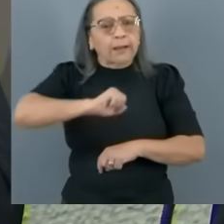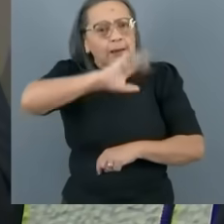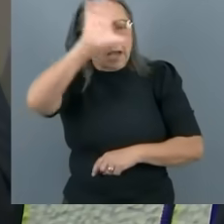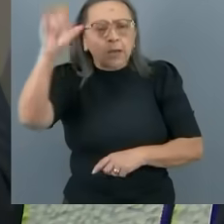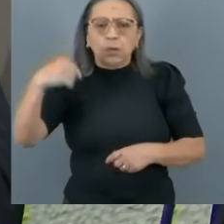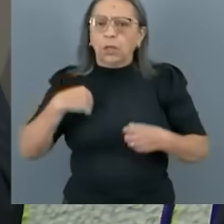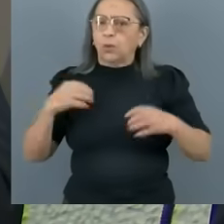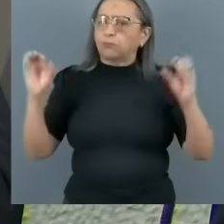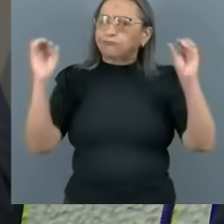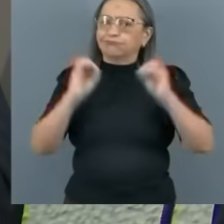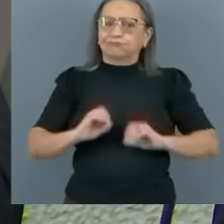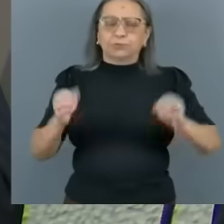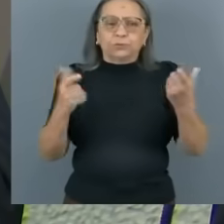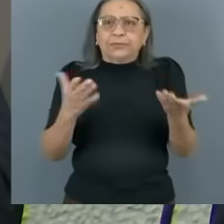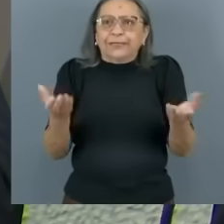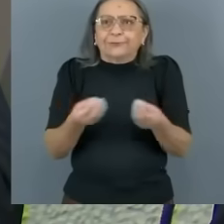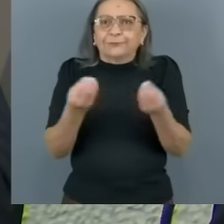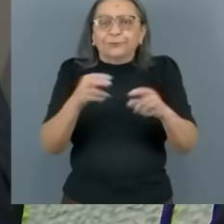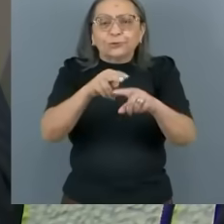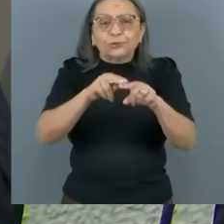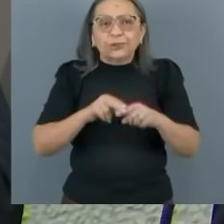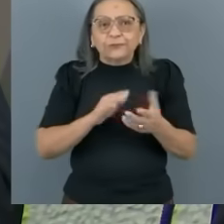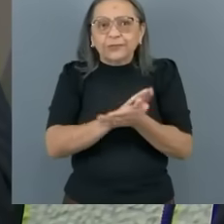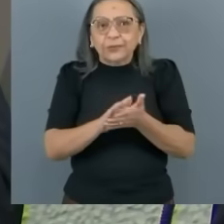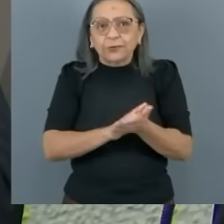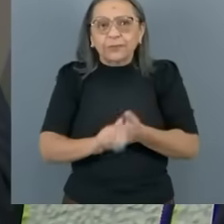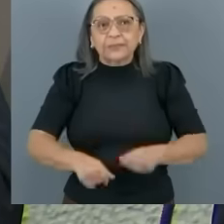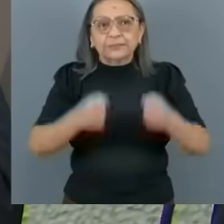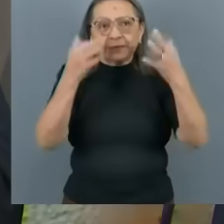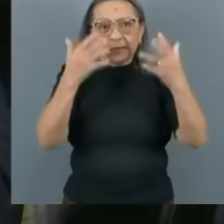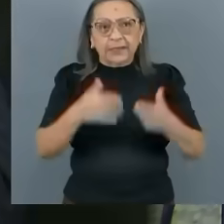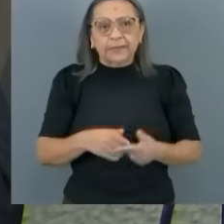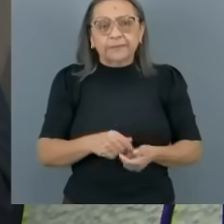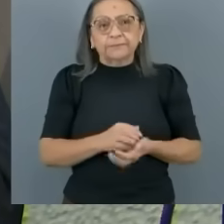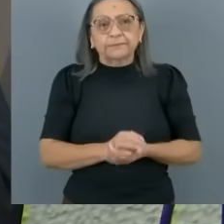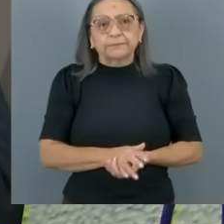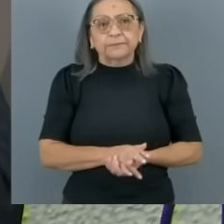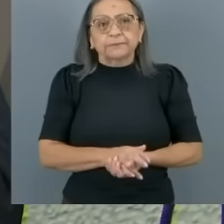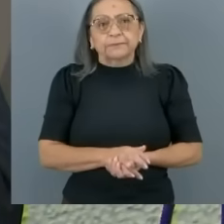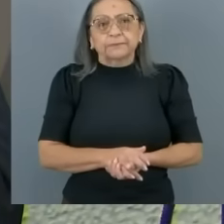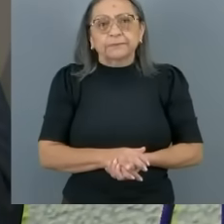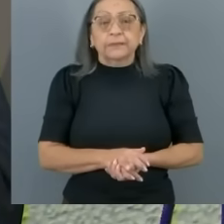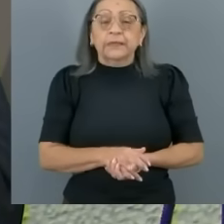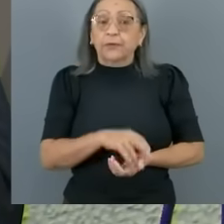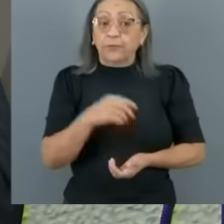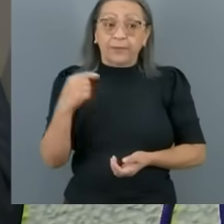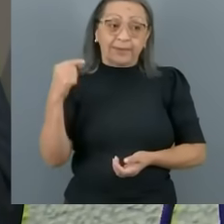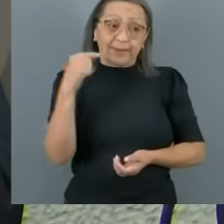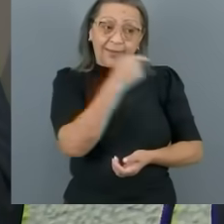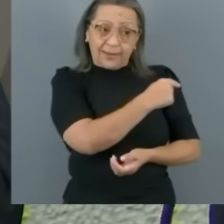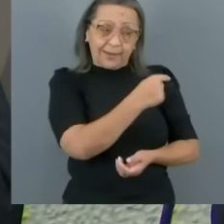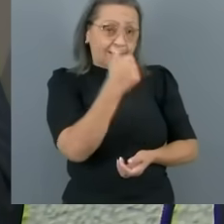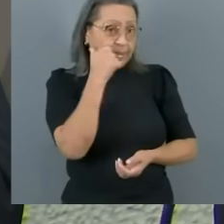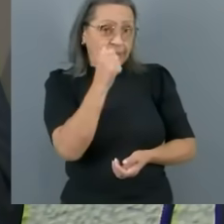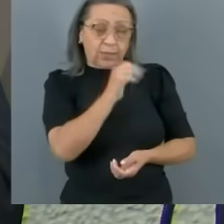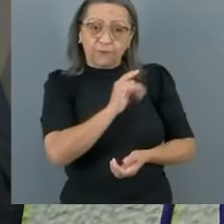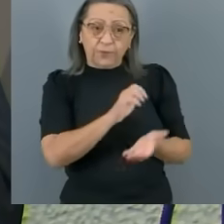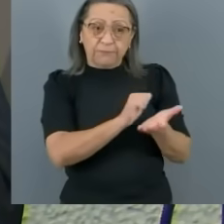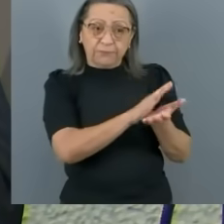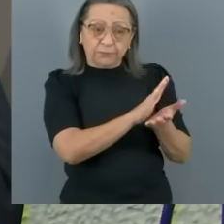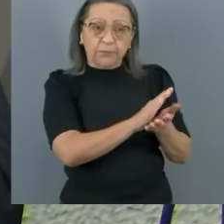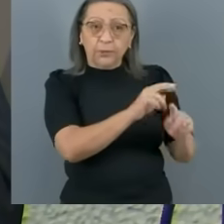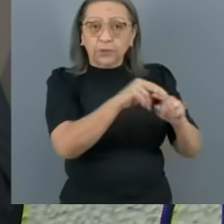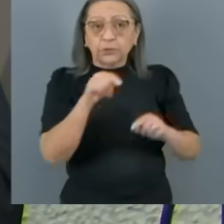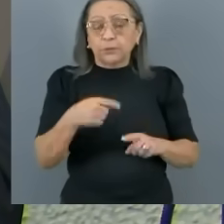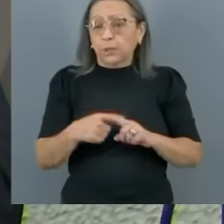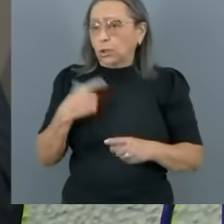elemento nenhum para explicar. Eu estou retirando, eu estou retificando. Ela não foi retirada do cargo por causa disso, porque eu não tenho